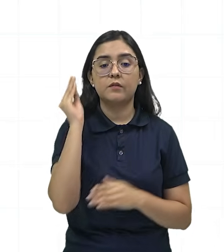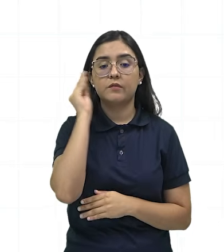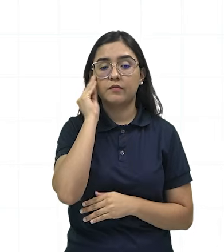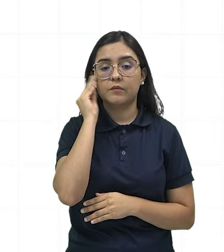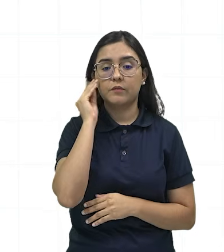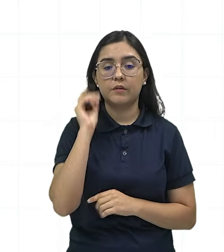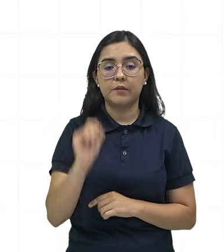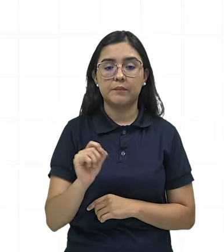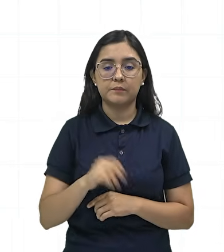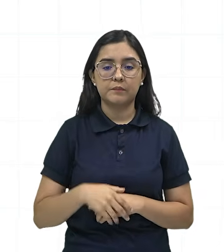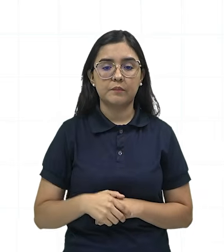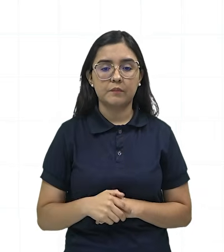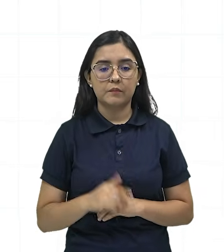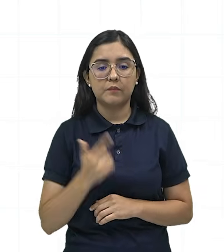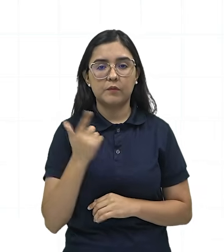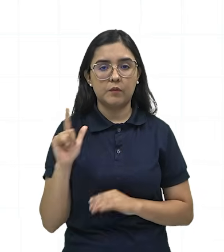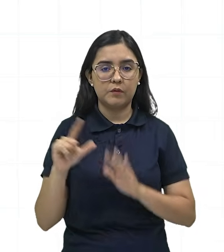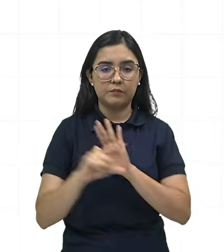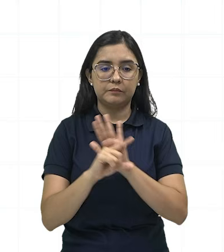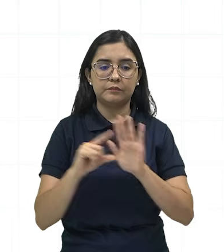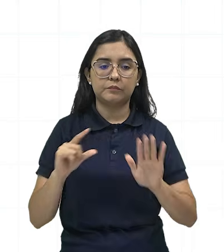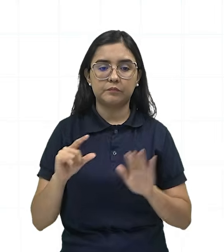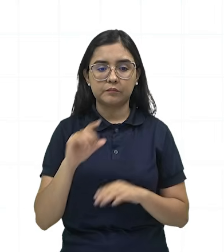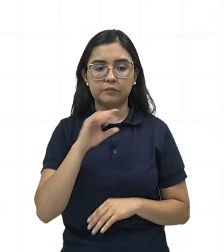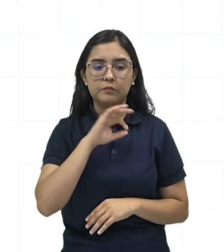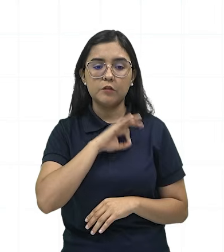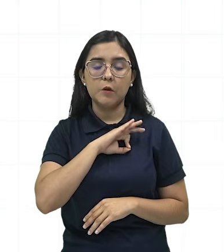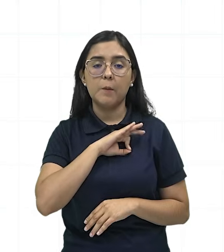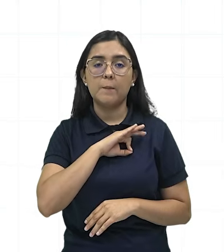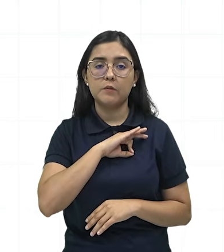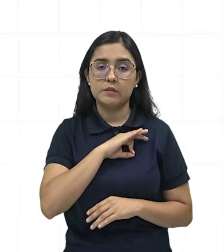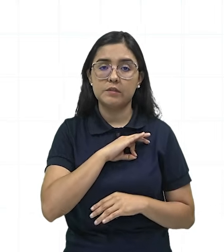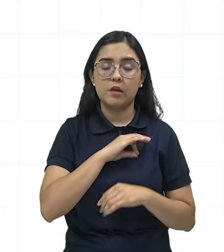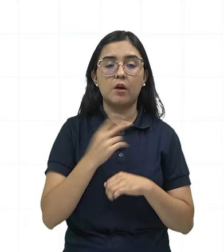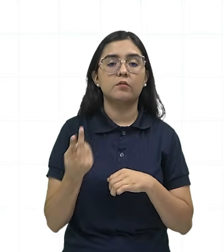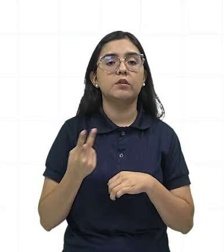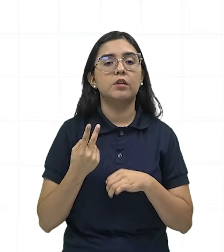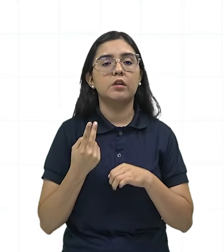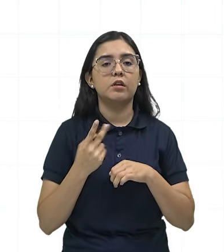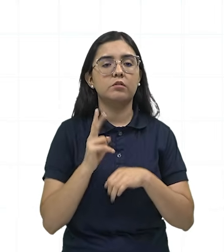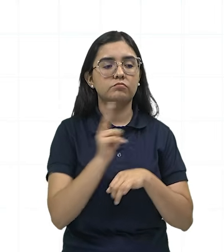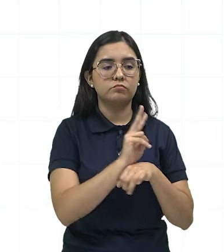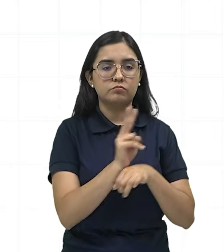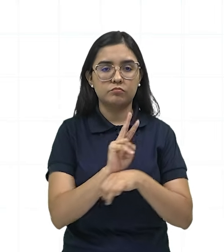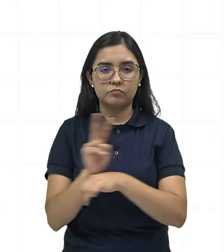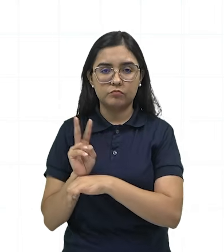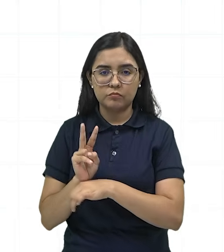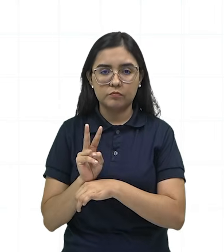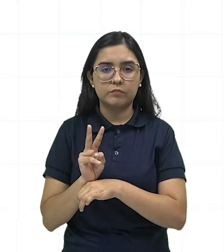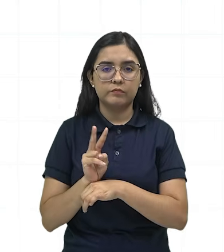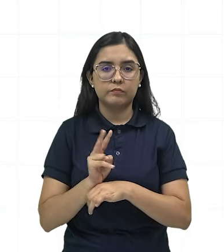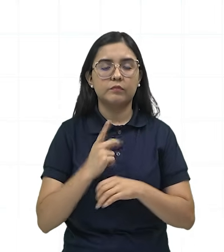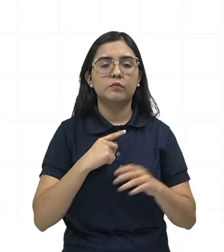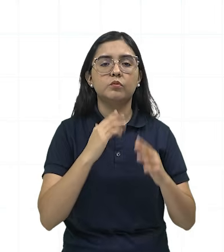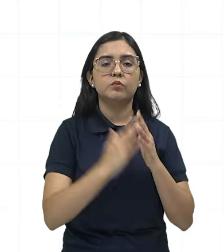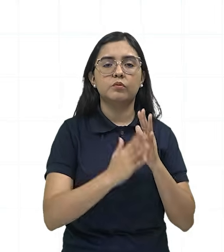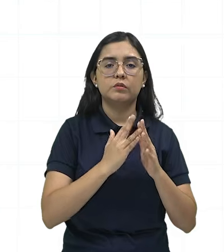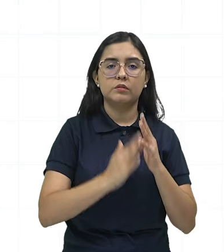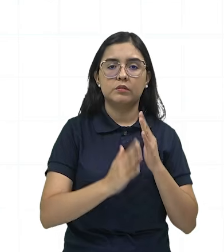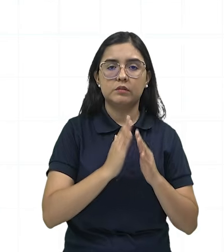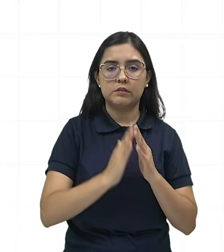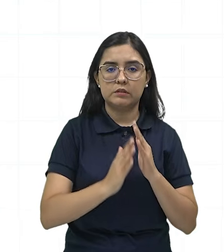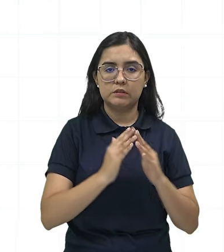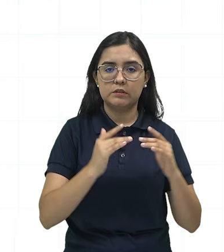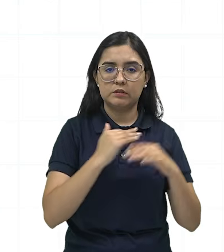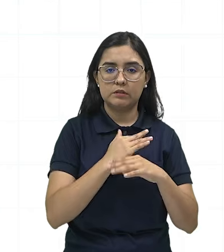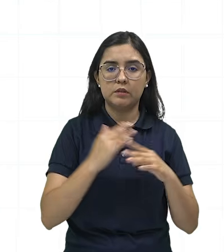aqui uma outra parte do texto. Olha, policiais que faziam ronda no centro da cidade encontraram na